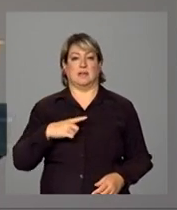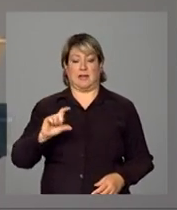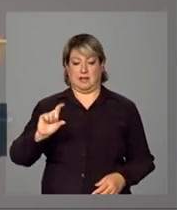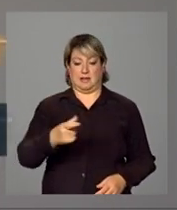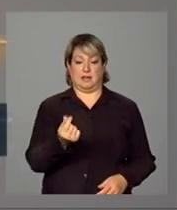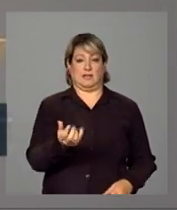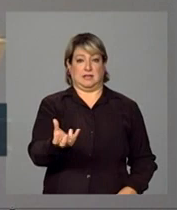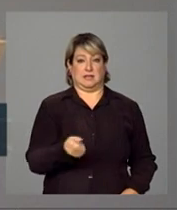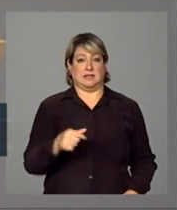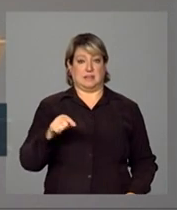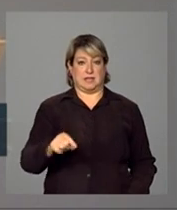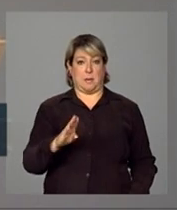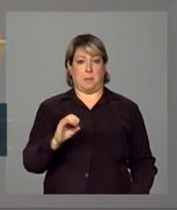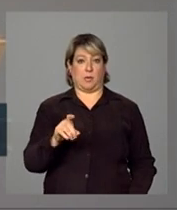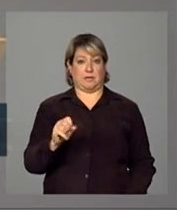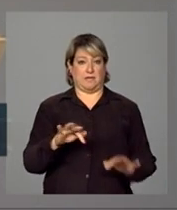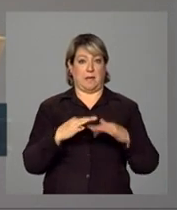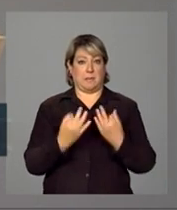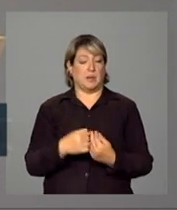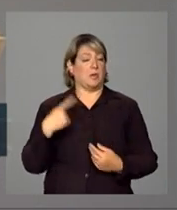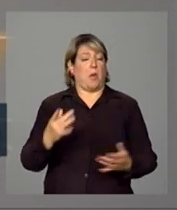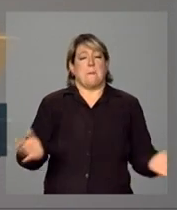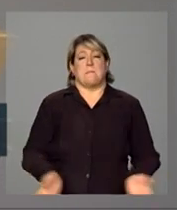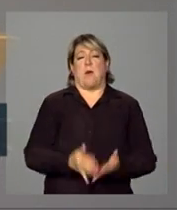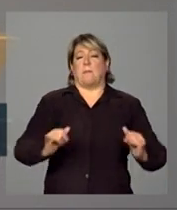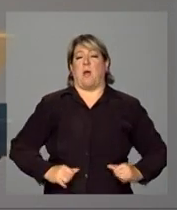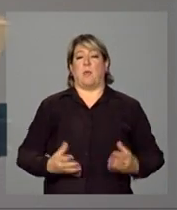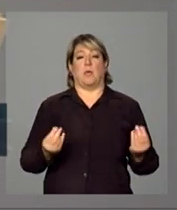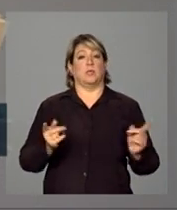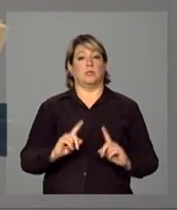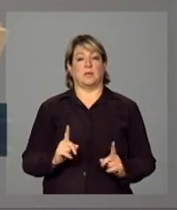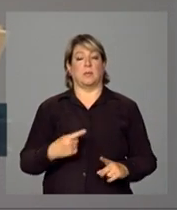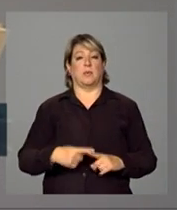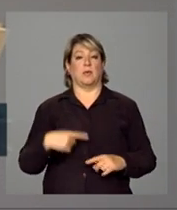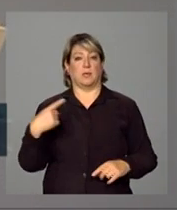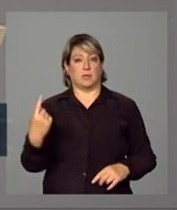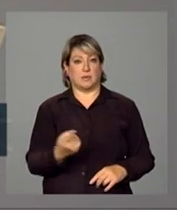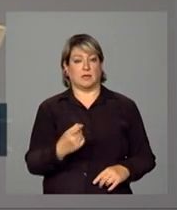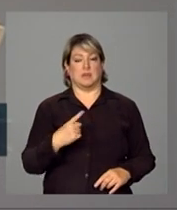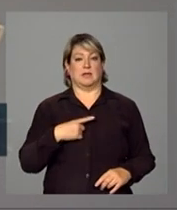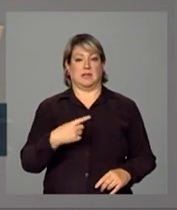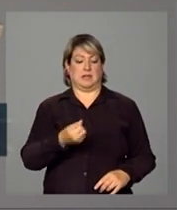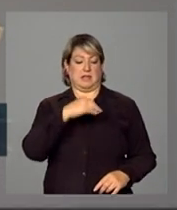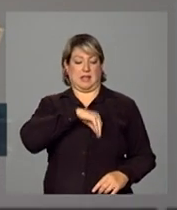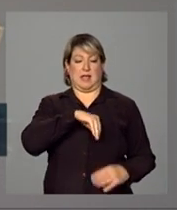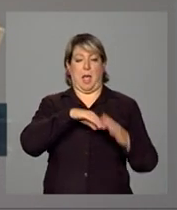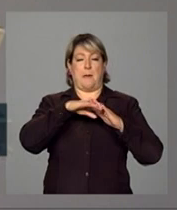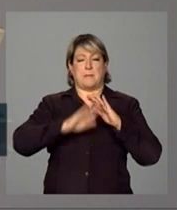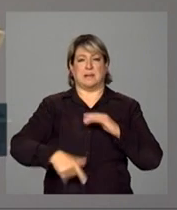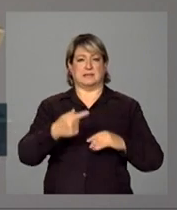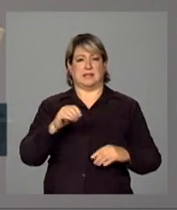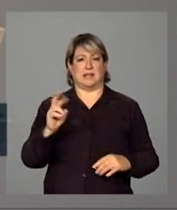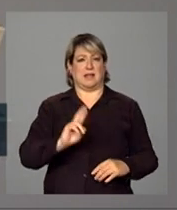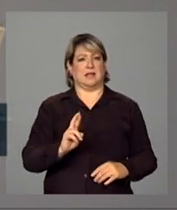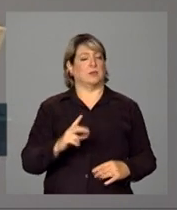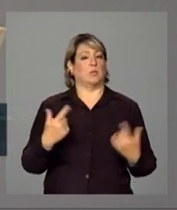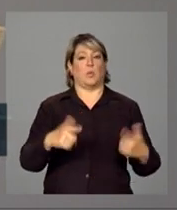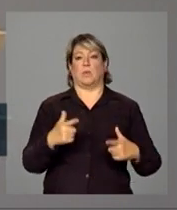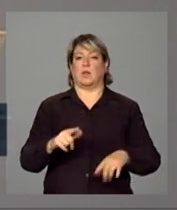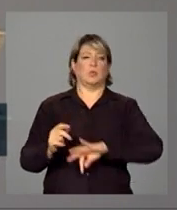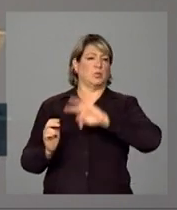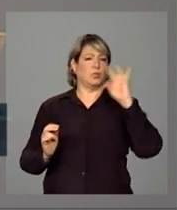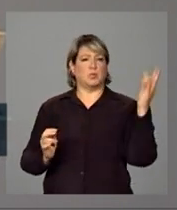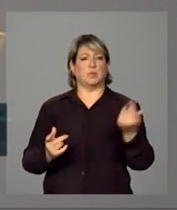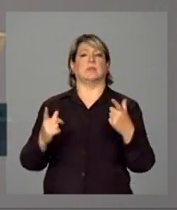Não existe ninguém no Bolsa com renda inferior a R$ 70,00. Essa é a nossa maior conquista. É um